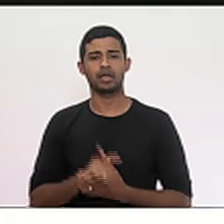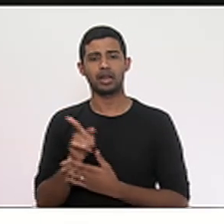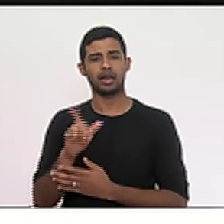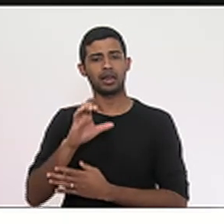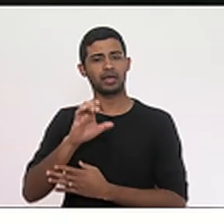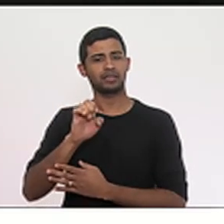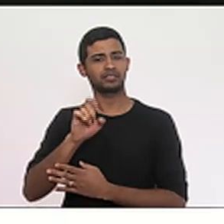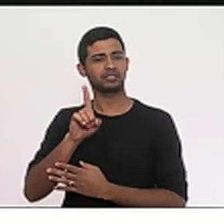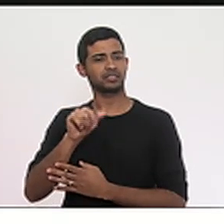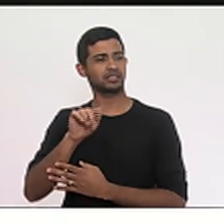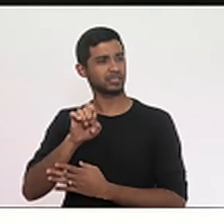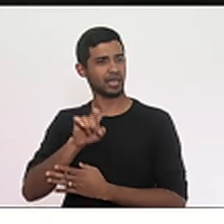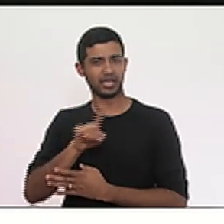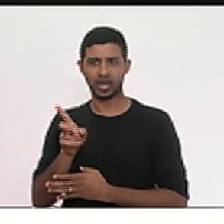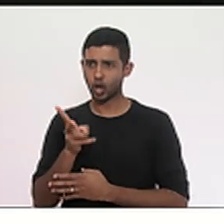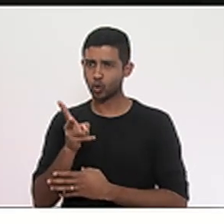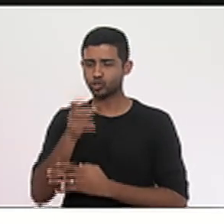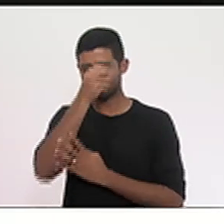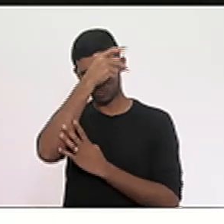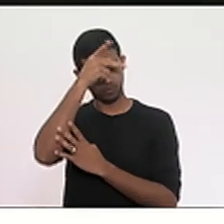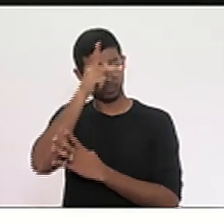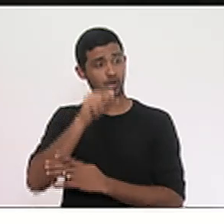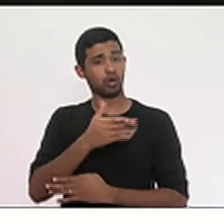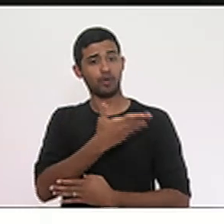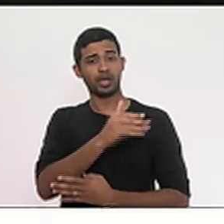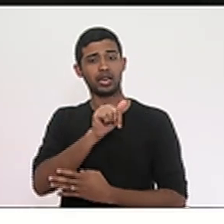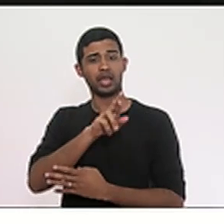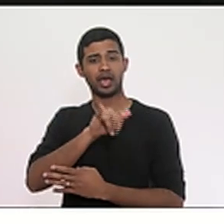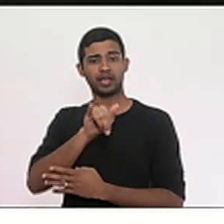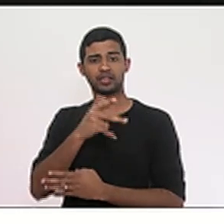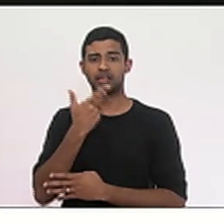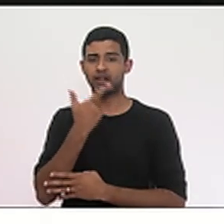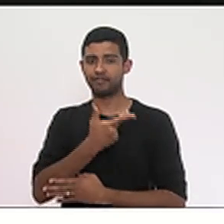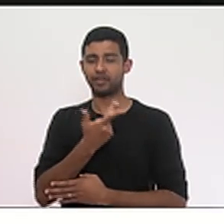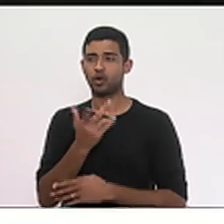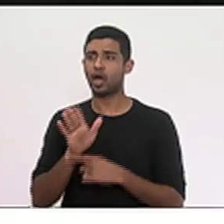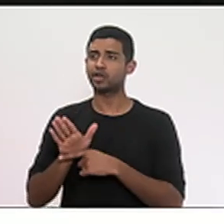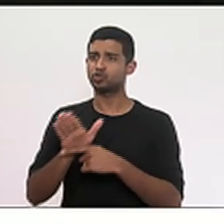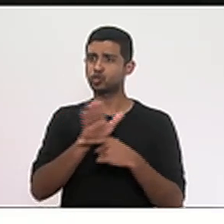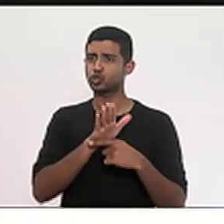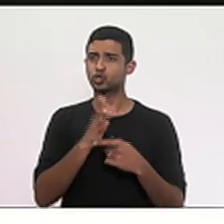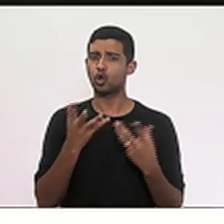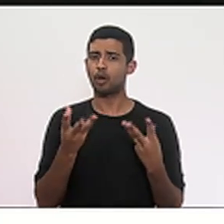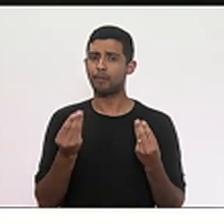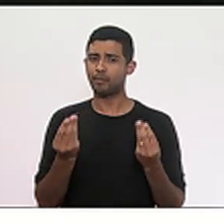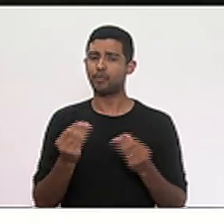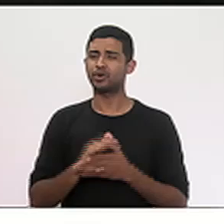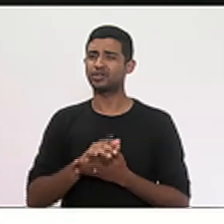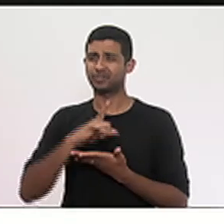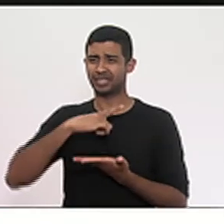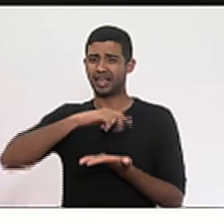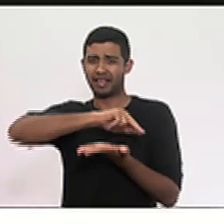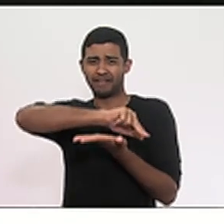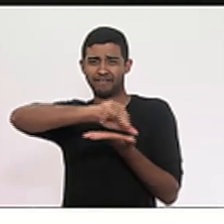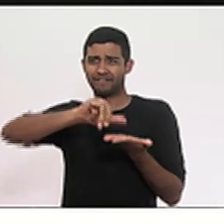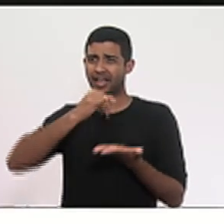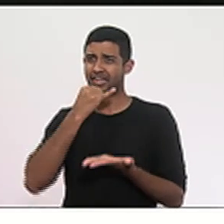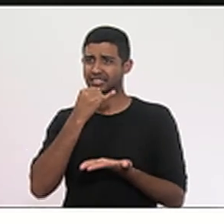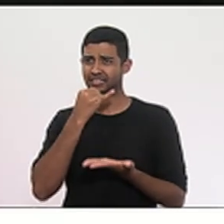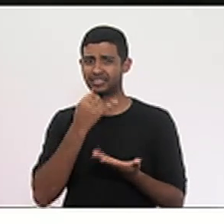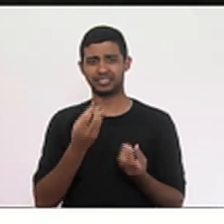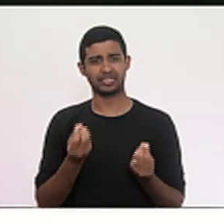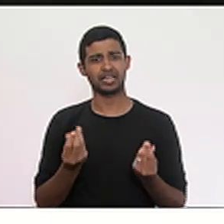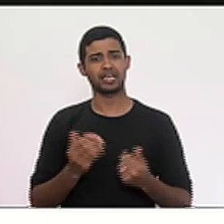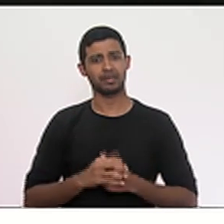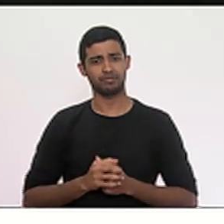pública, porque, como o doutor Ari falou, como o doutor Cid Cury também bem disse, a gente tem exemplos não que eu não seja a favor